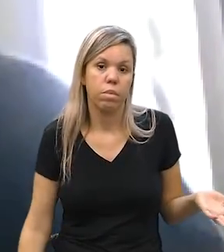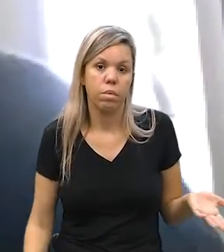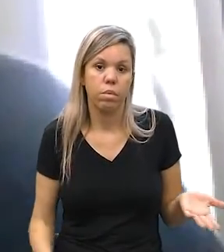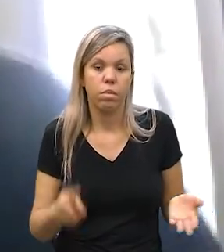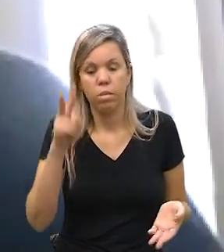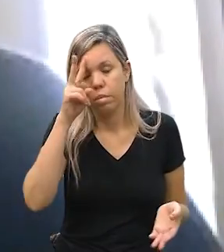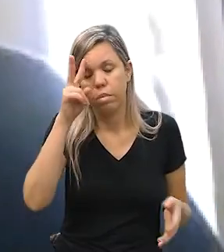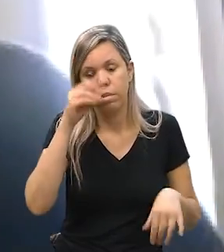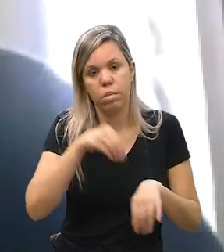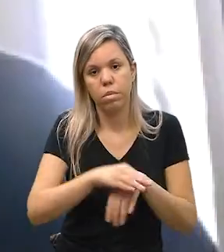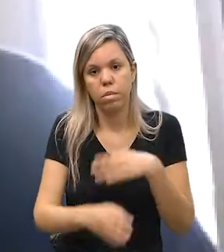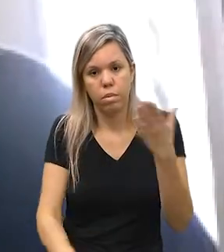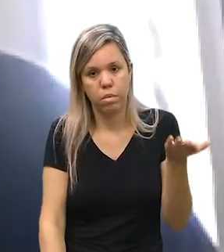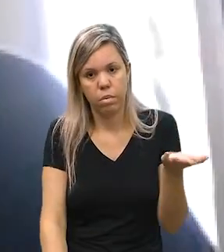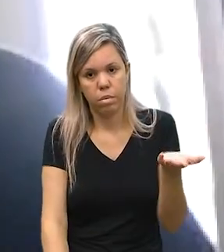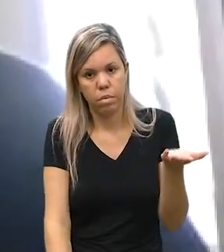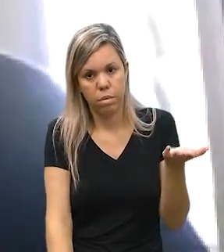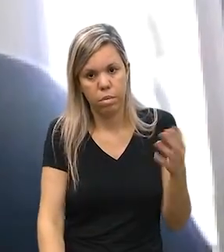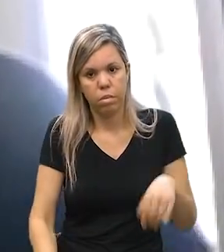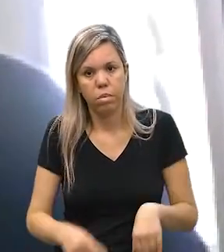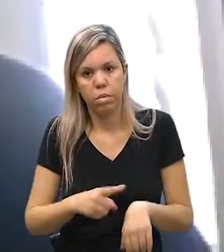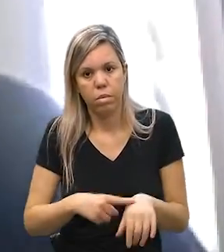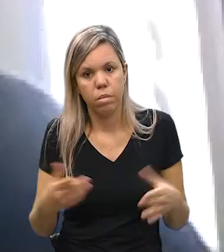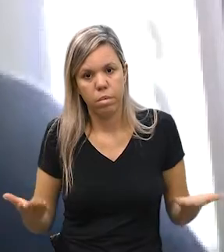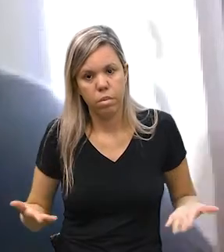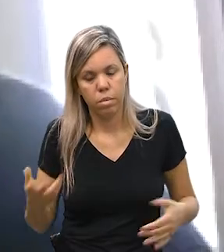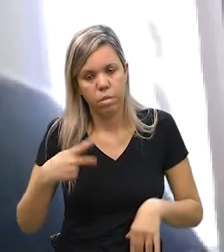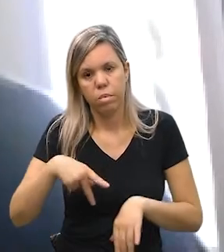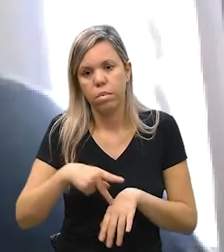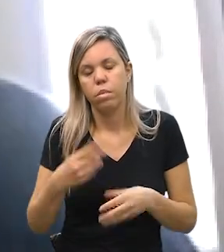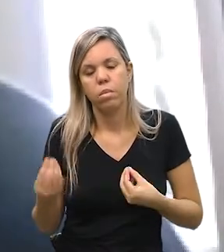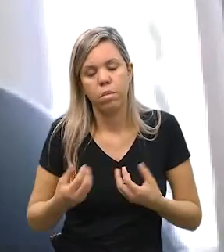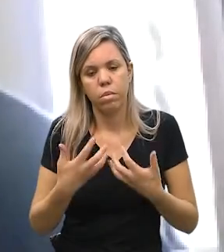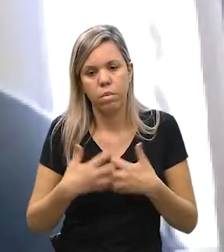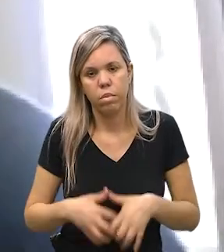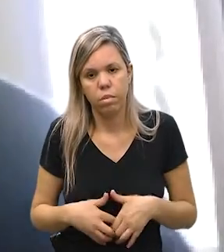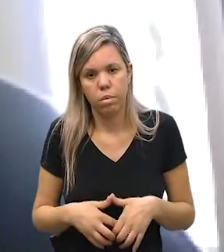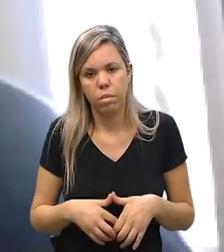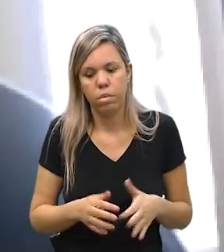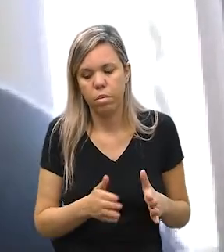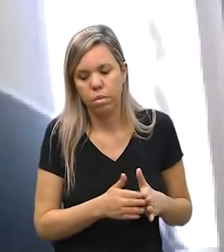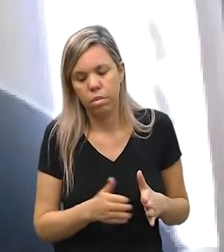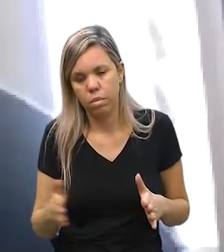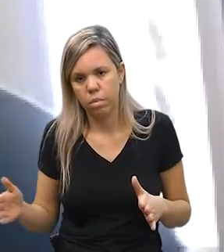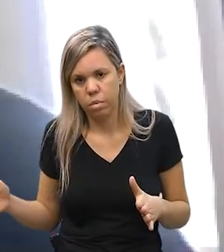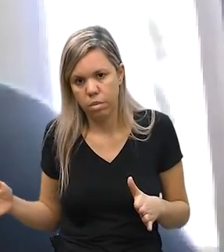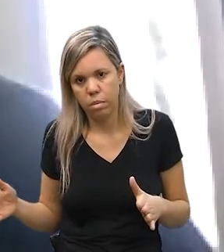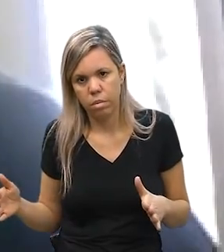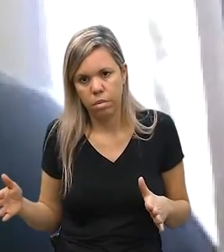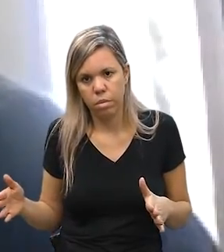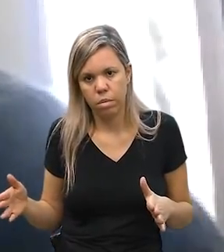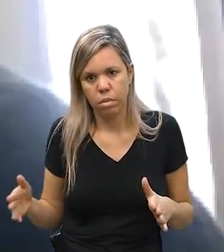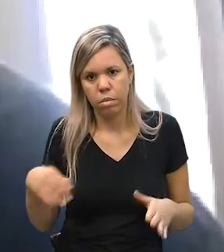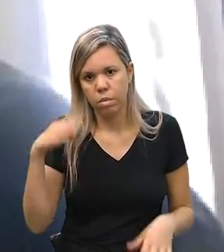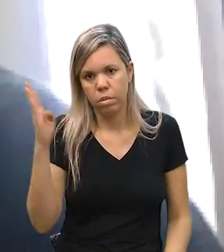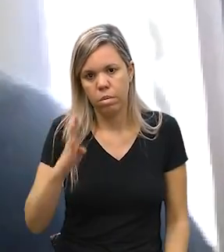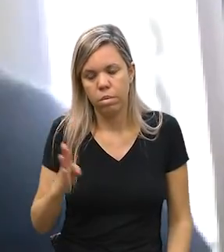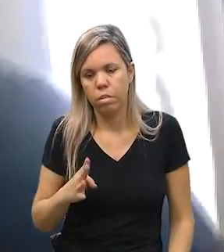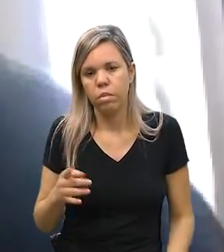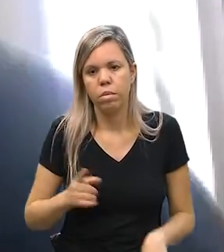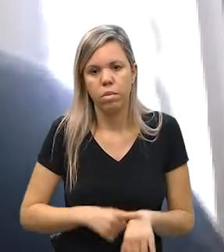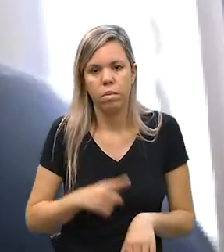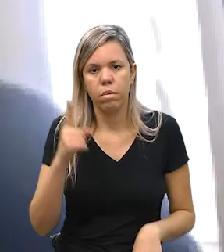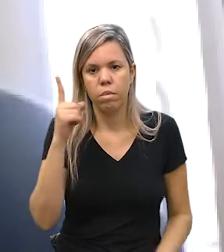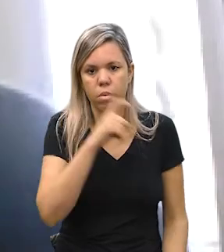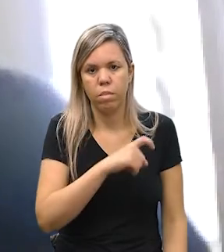uma história deste momento atual do país, de como foi a passagem, né, de nós brasileiros por esse momento